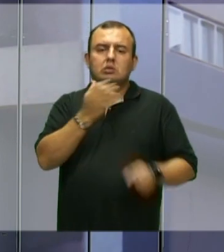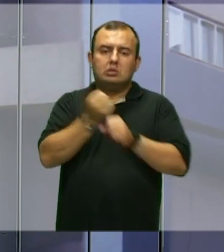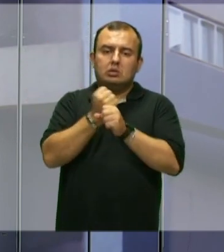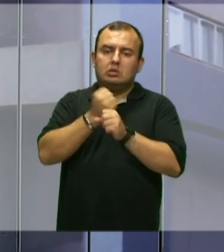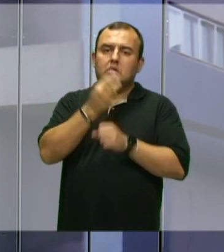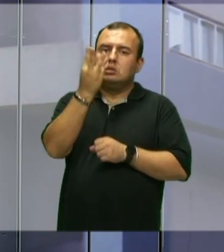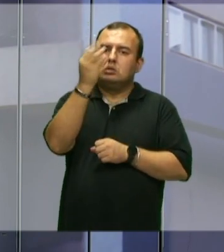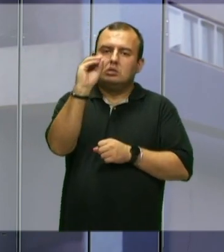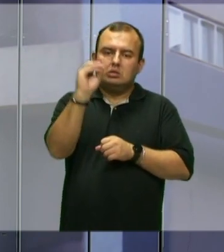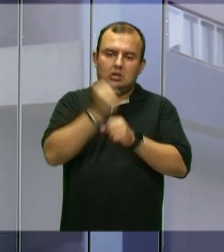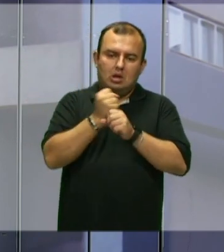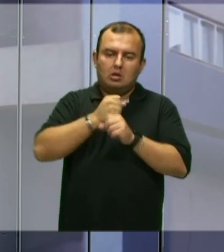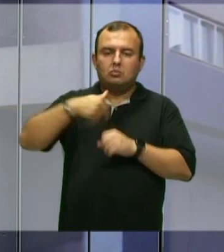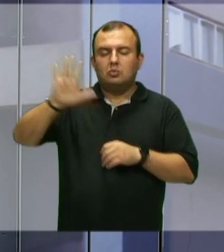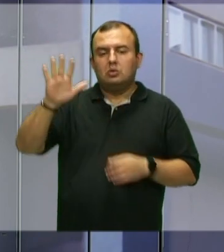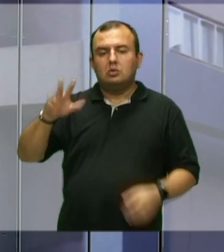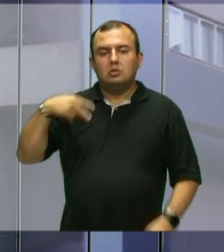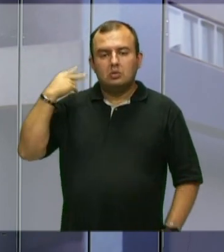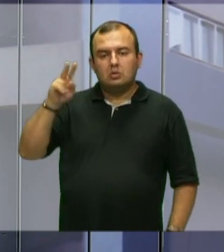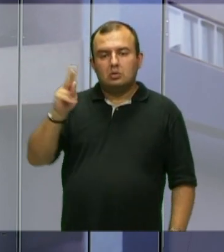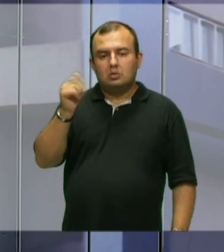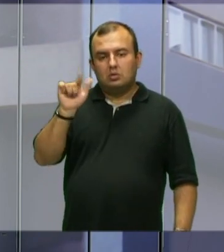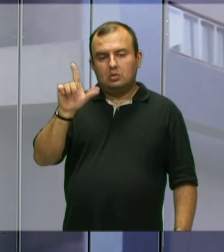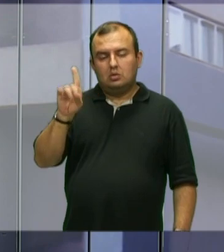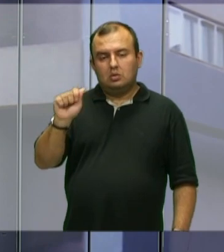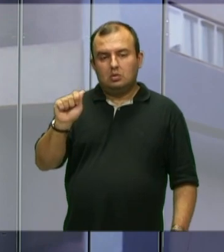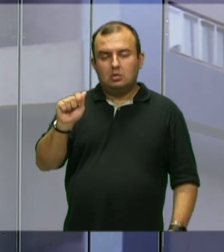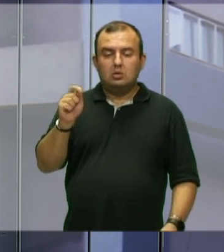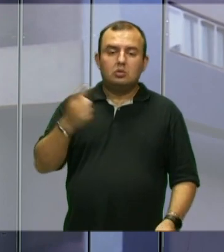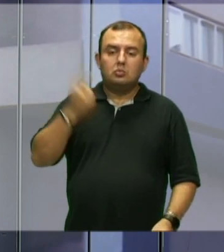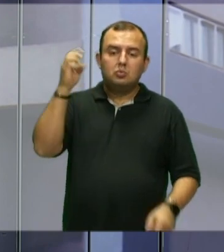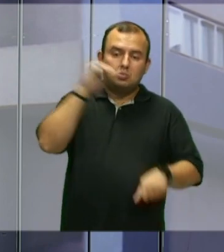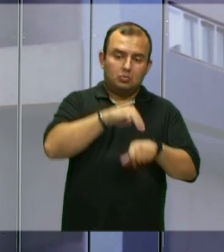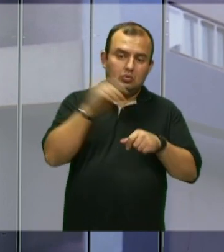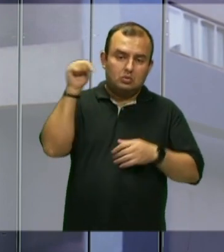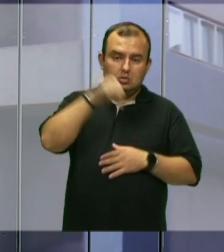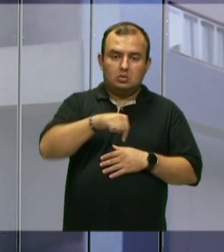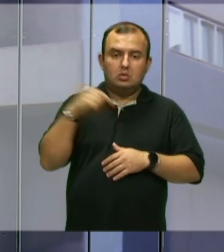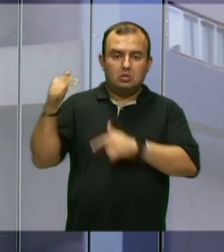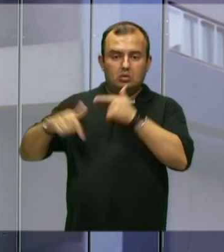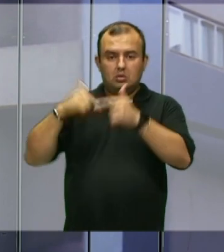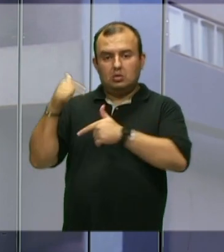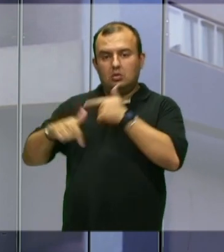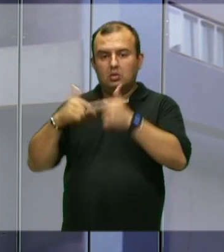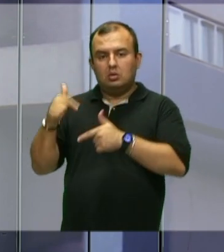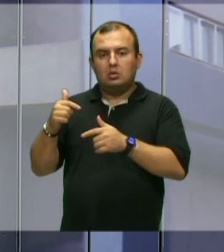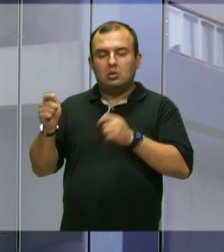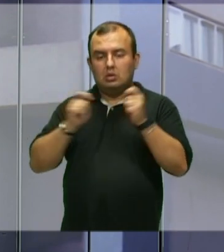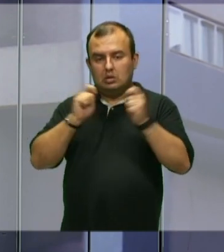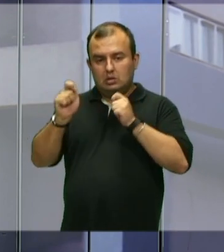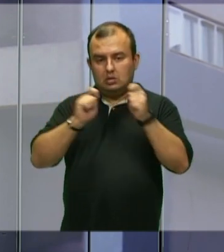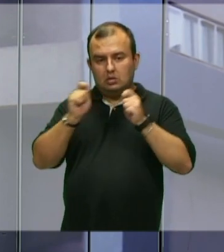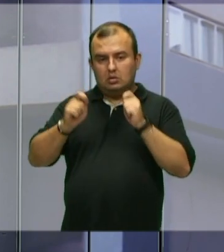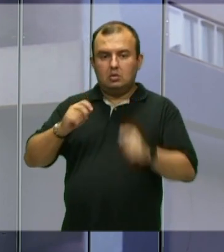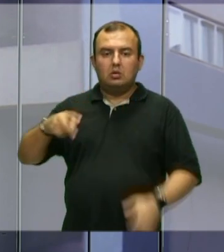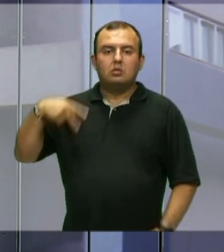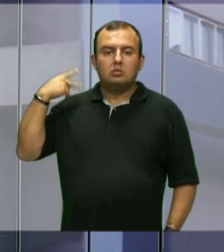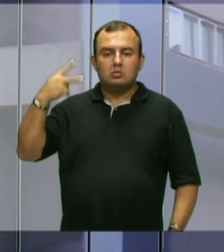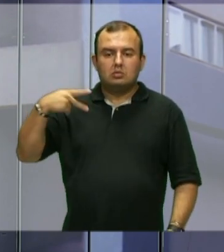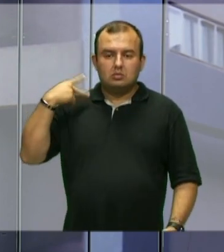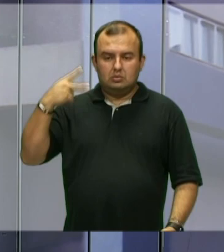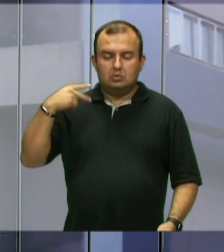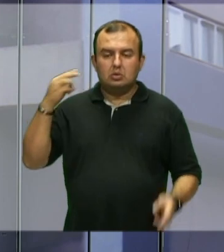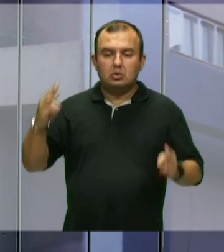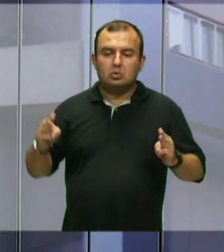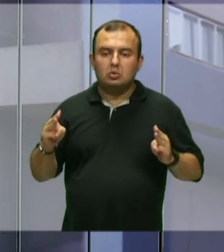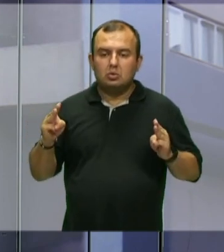de 30 anos. A vereadora Hilda, desde o meu primeiro momento aqui na Câmara, que ela já trabalhava aqui, ela era assessora na época do vereador Maurílio,